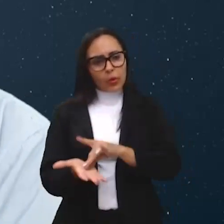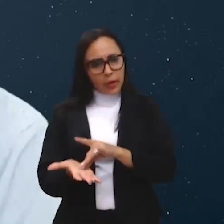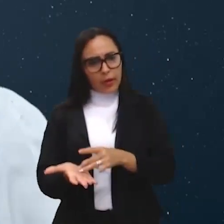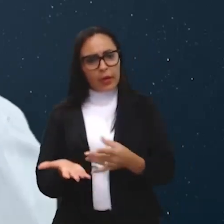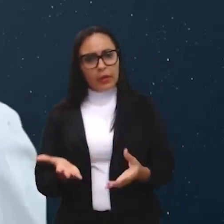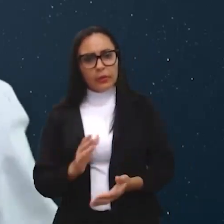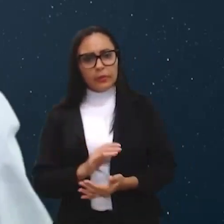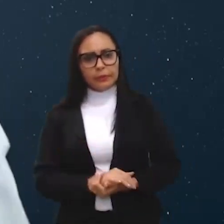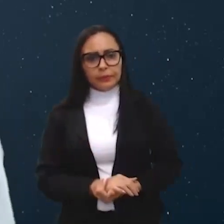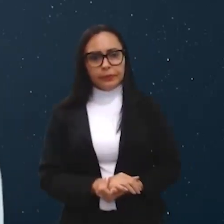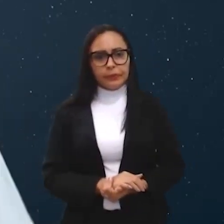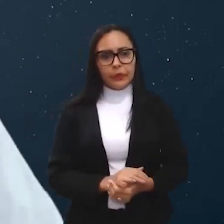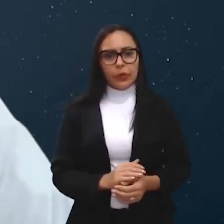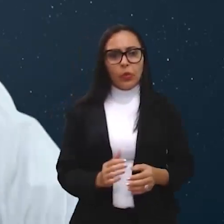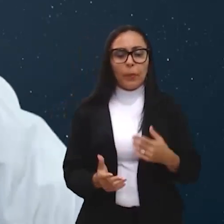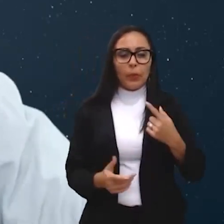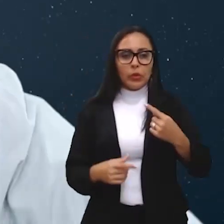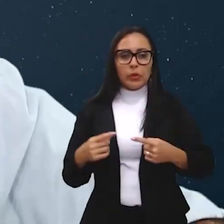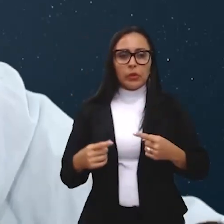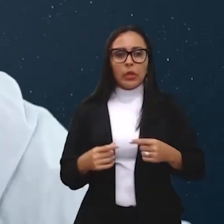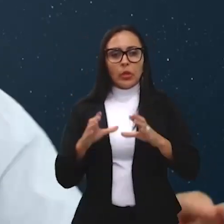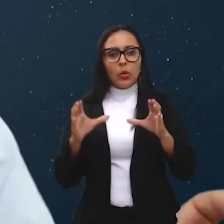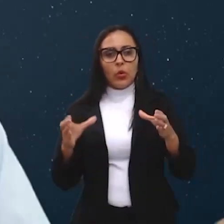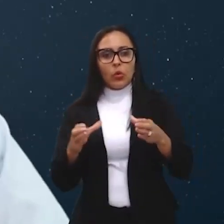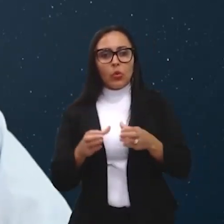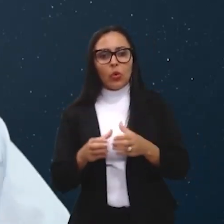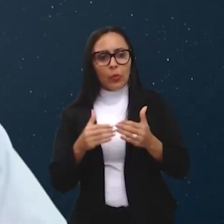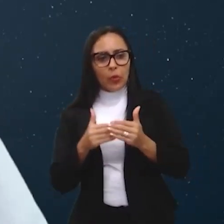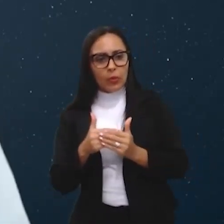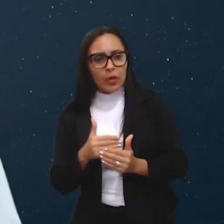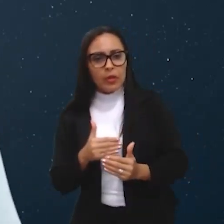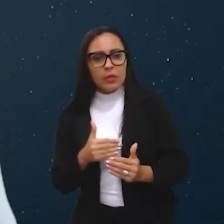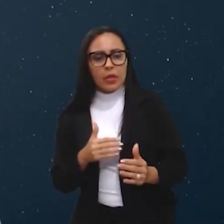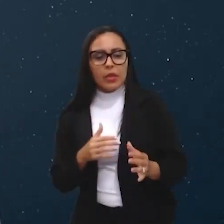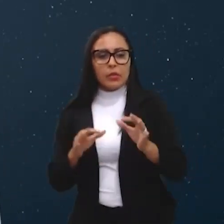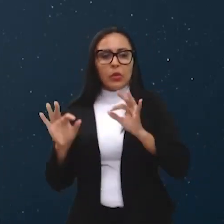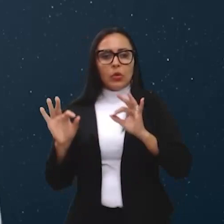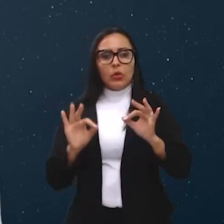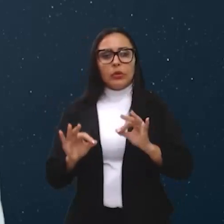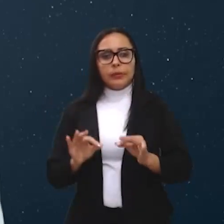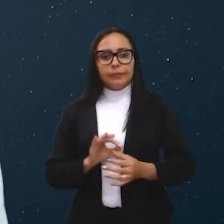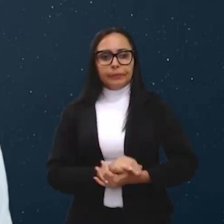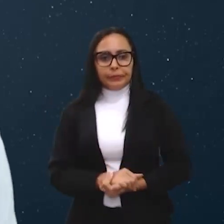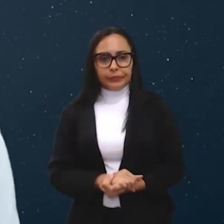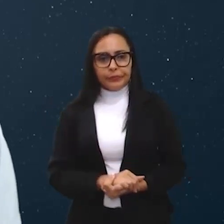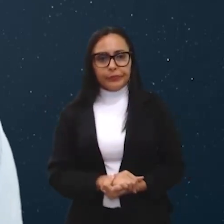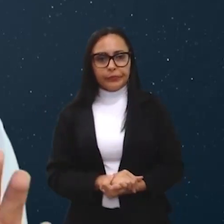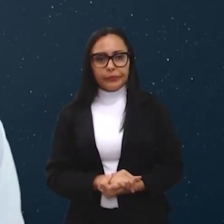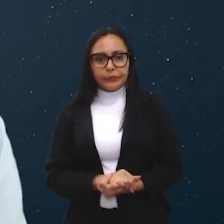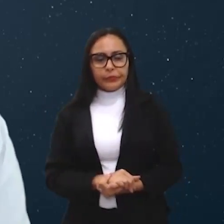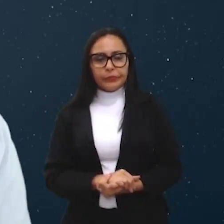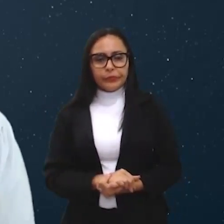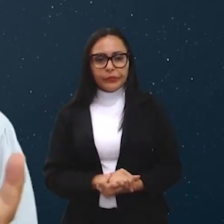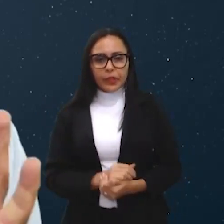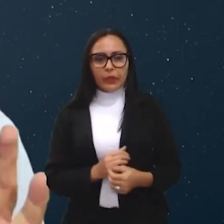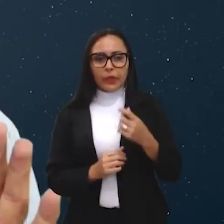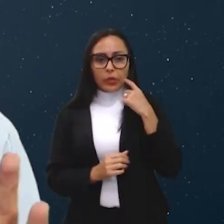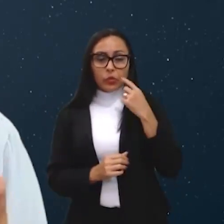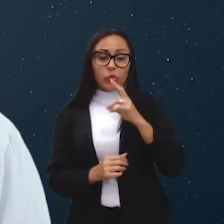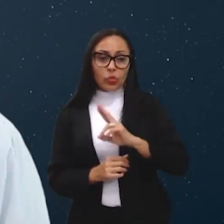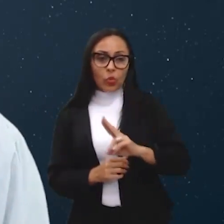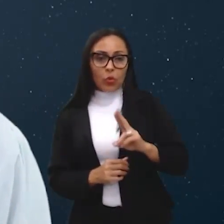né? Algum queria politizar, então os grupos começaram a se formar, e aí a esses grupos a gente dá nomes